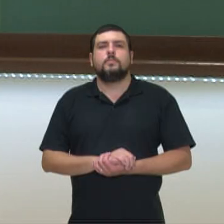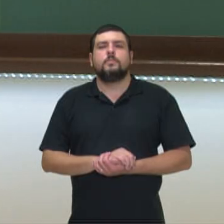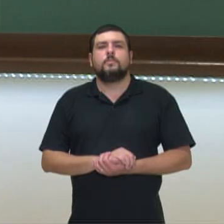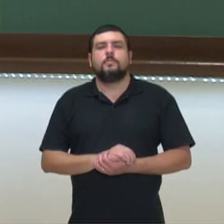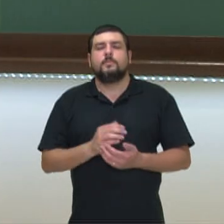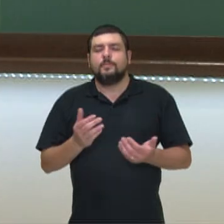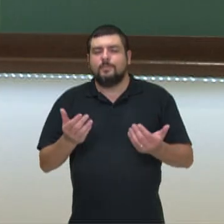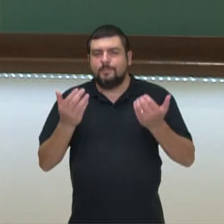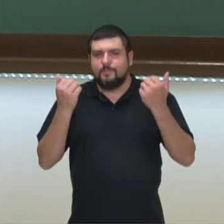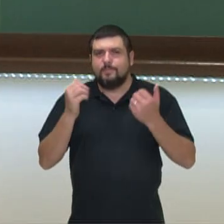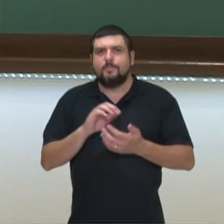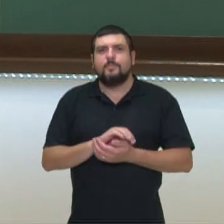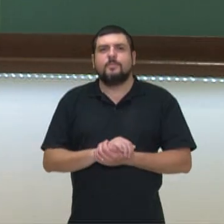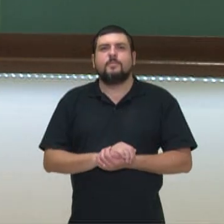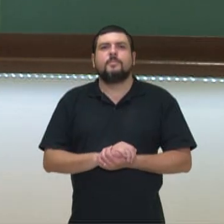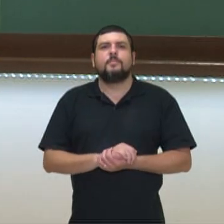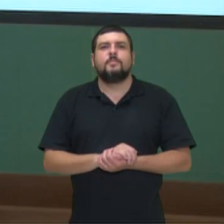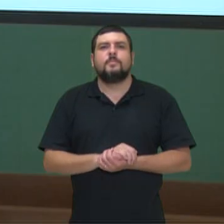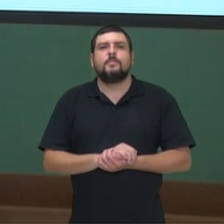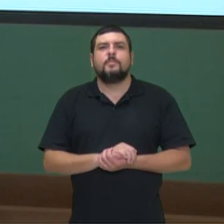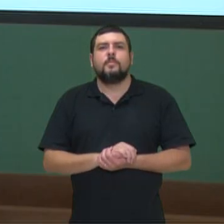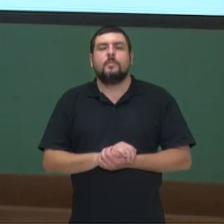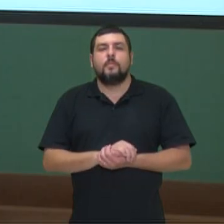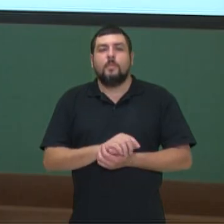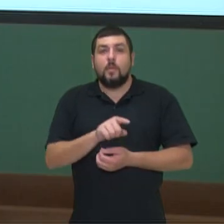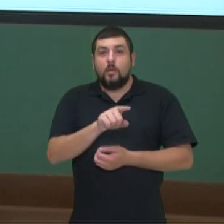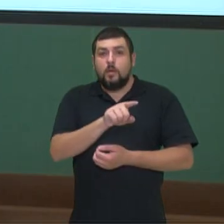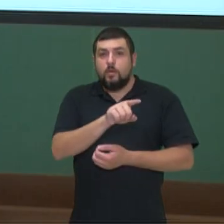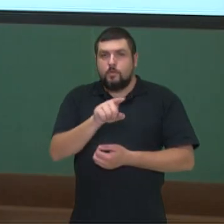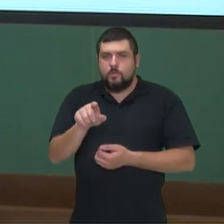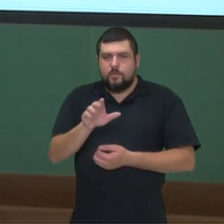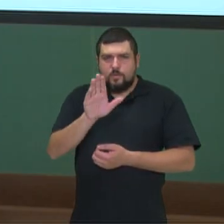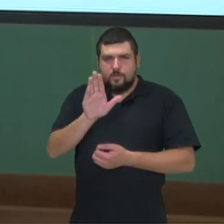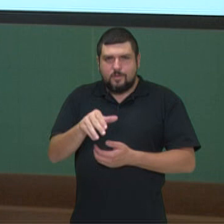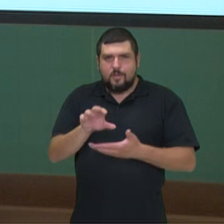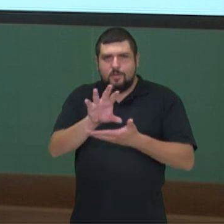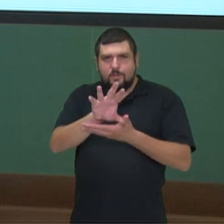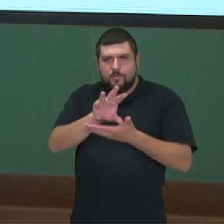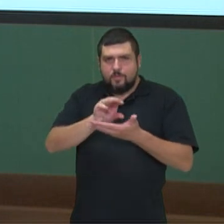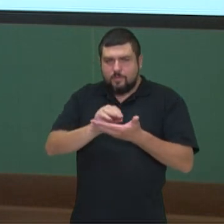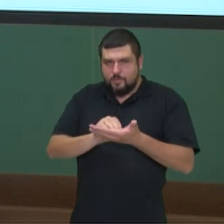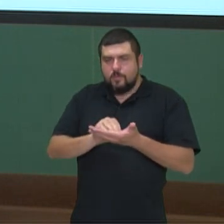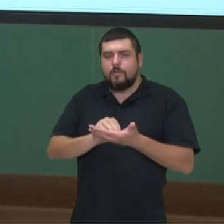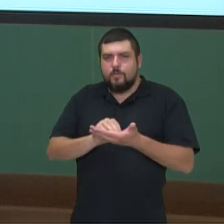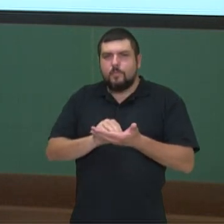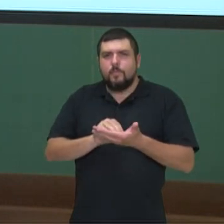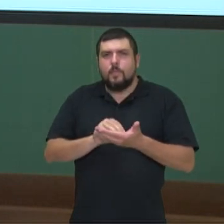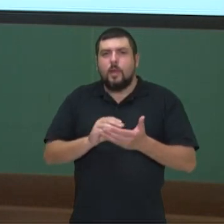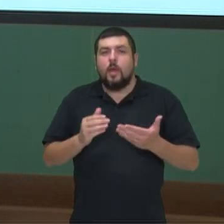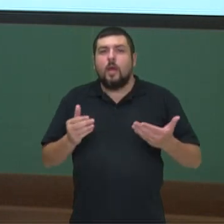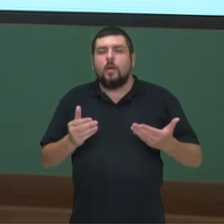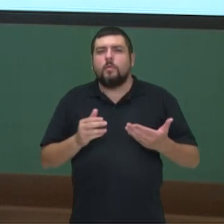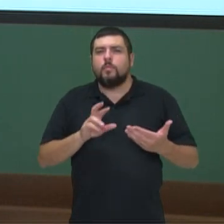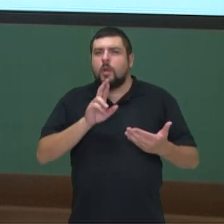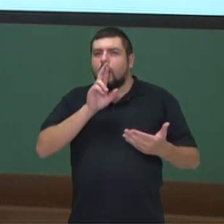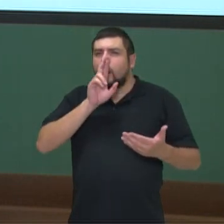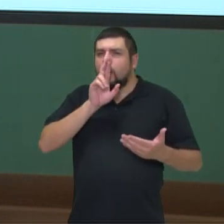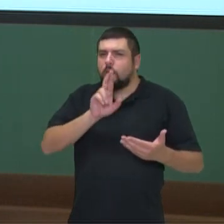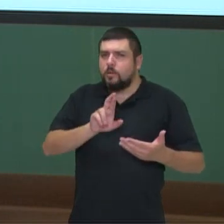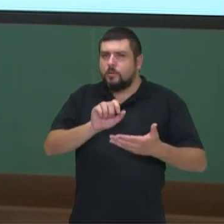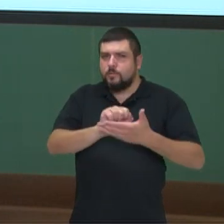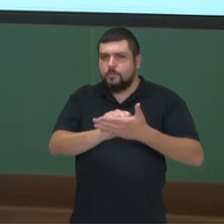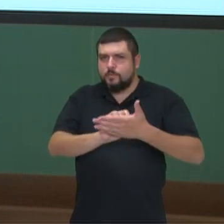Vamos lá? Bom, agora que vocês registraram a tabuada dos quadrados perfeitos, vamos resolver o nosso exercício,